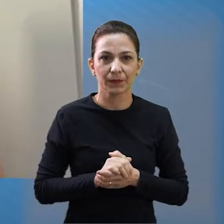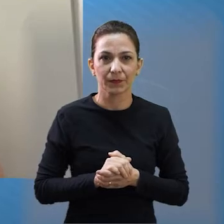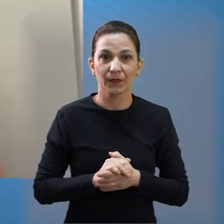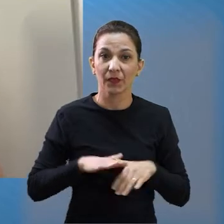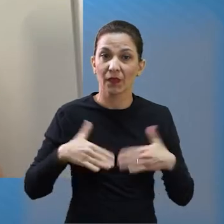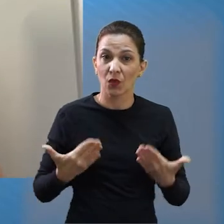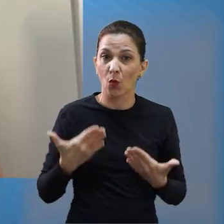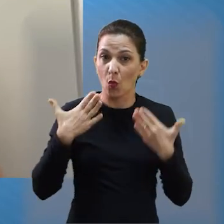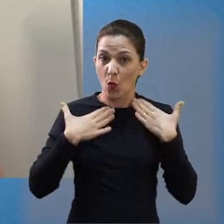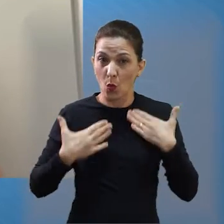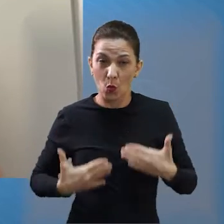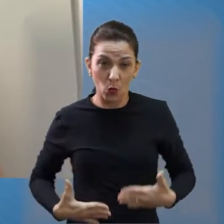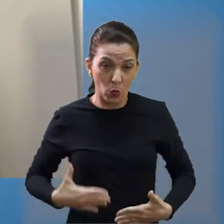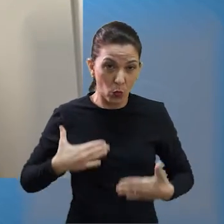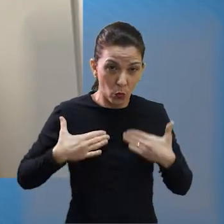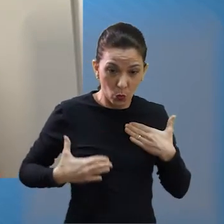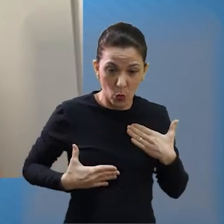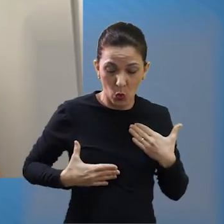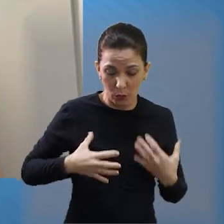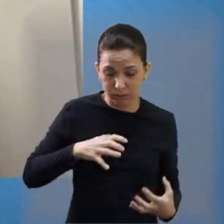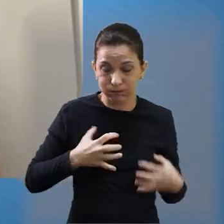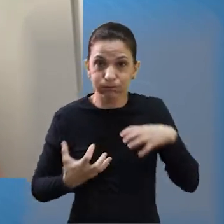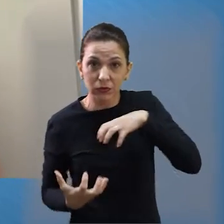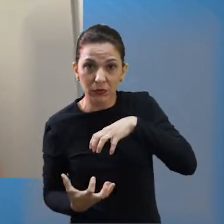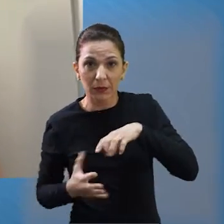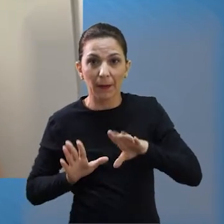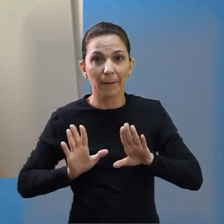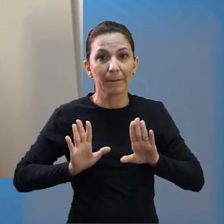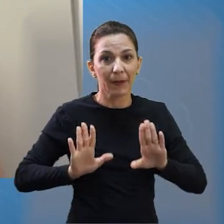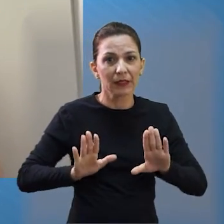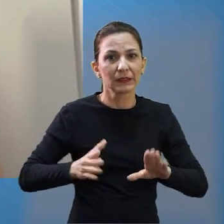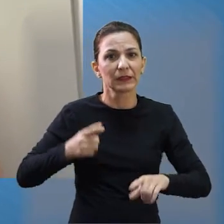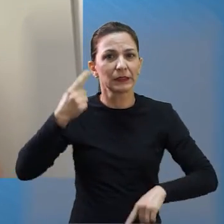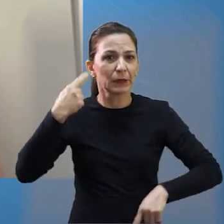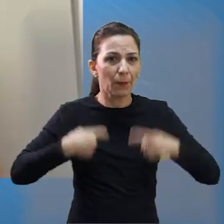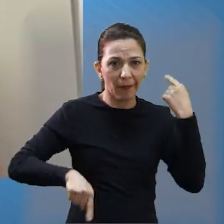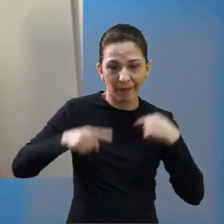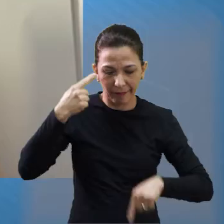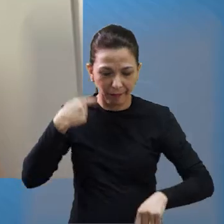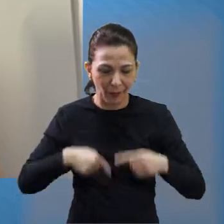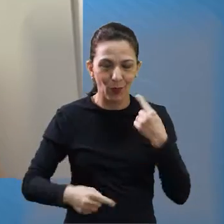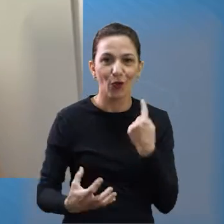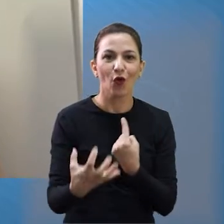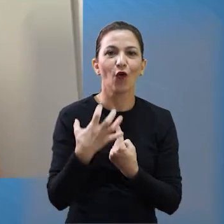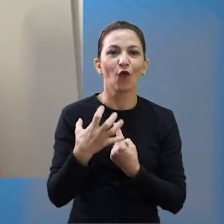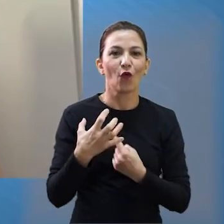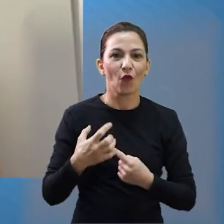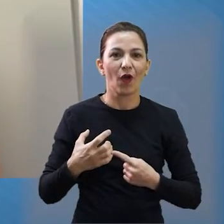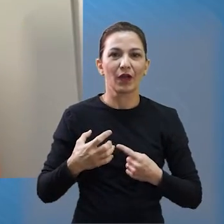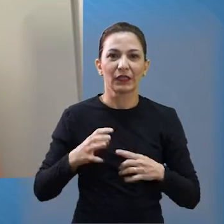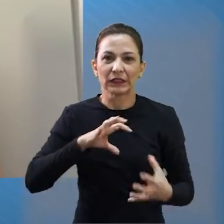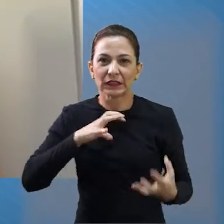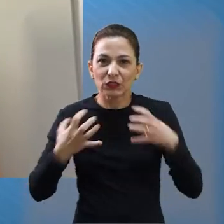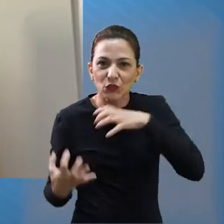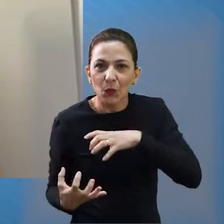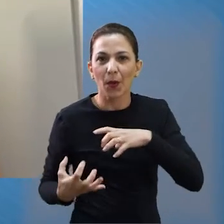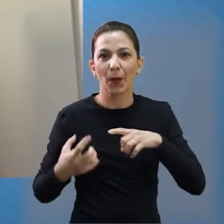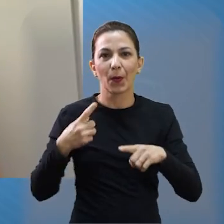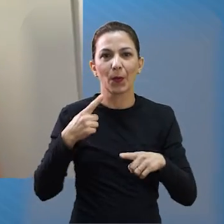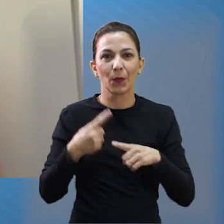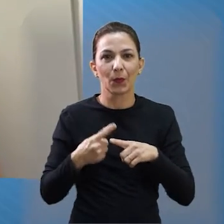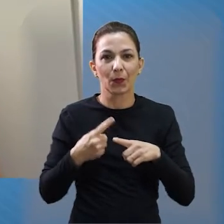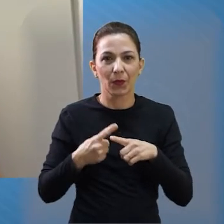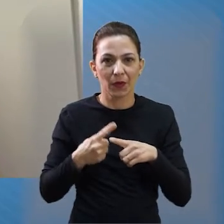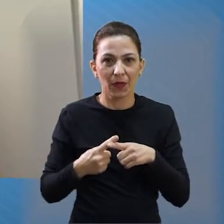que dispara a sensação de fome. Então, assim, não é só a mudança anatômica, existe essa outra mudança metabólica. Então,